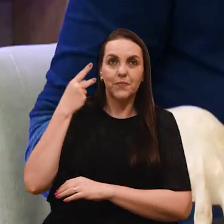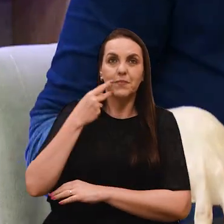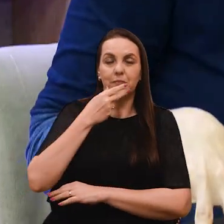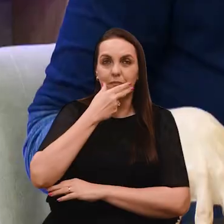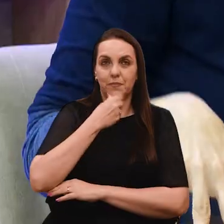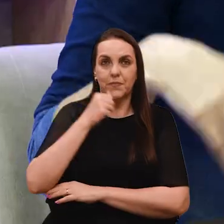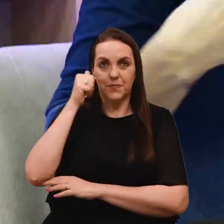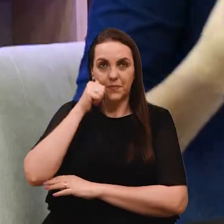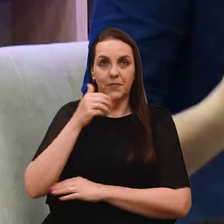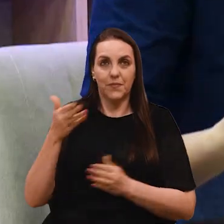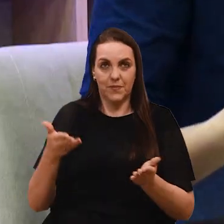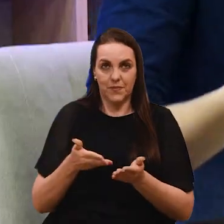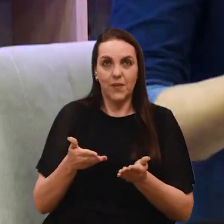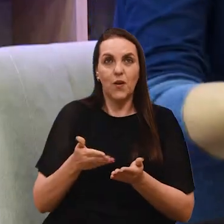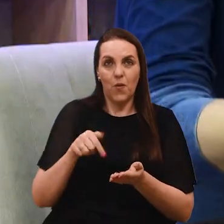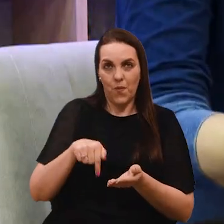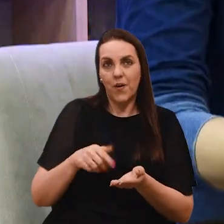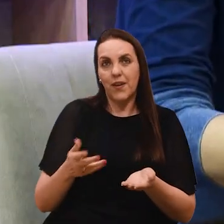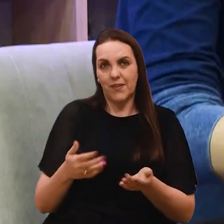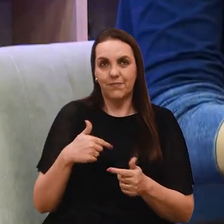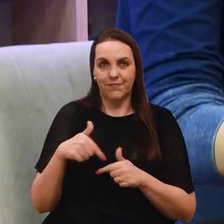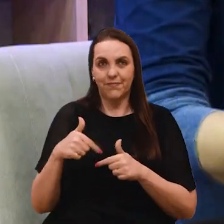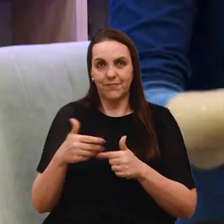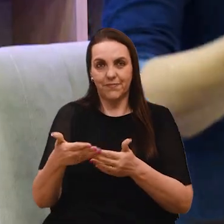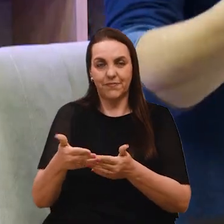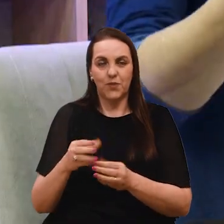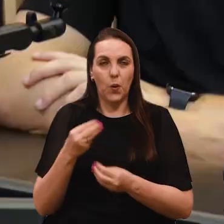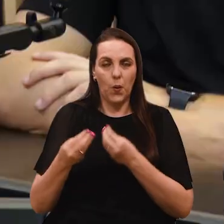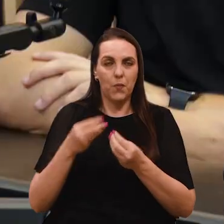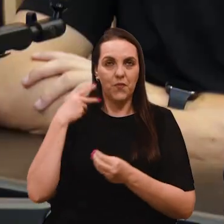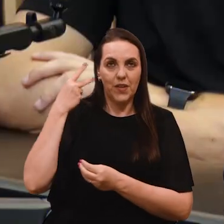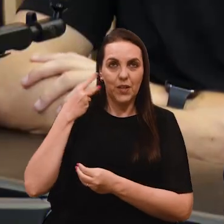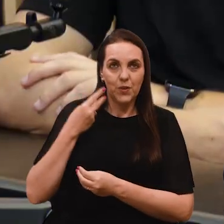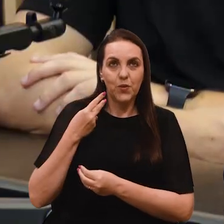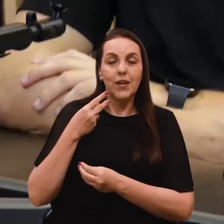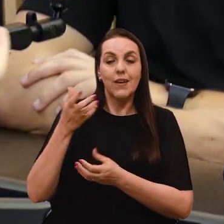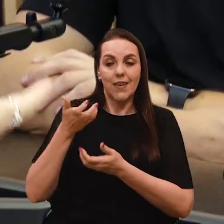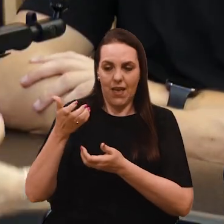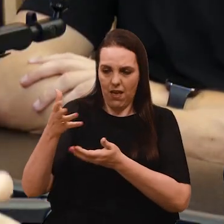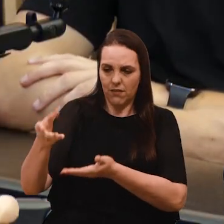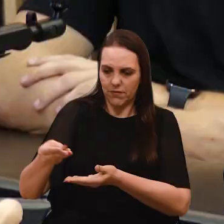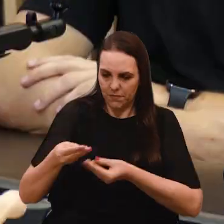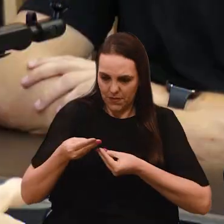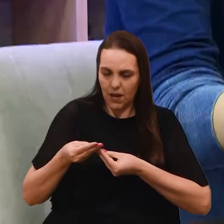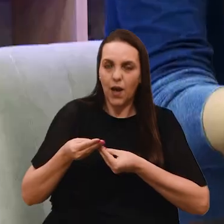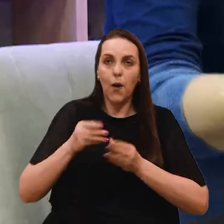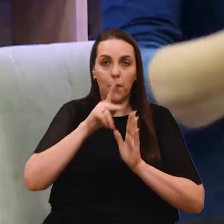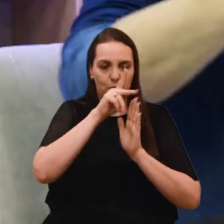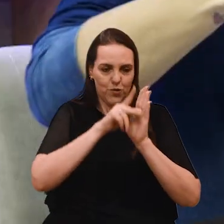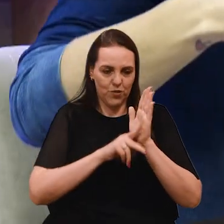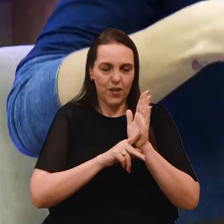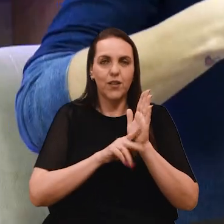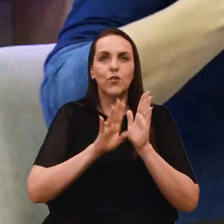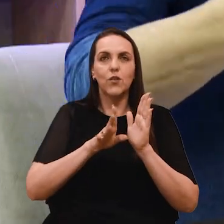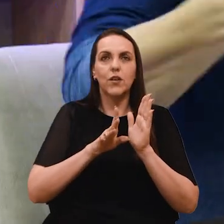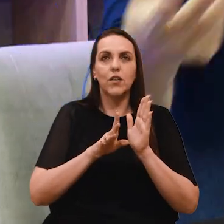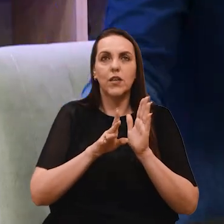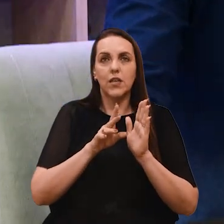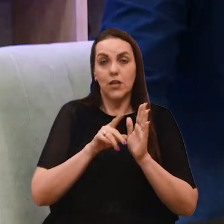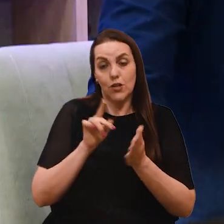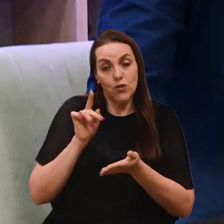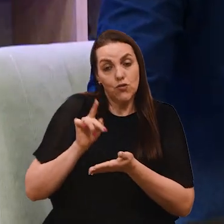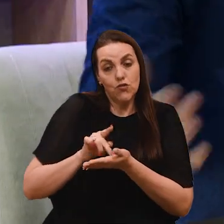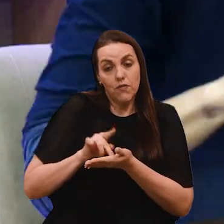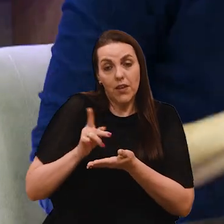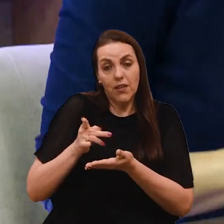vereadoras atuais, para que, de repente, se eles quiserem, eles podem pegar esse projeto, como já aconteceu, né, vereadora? E